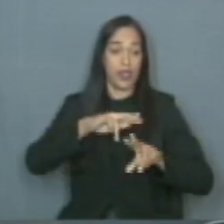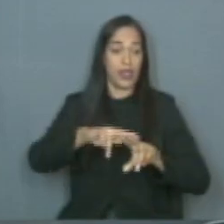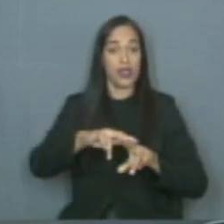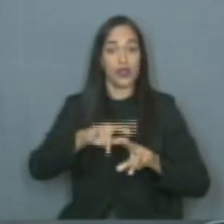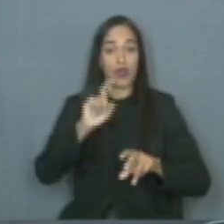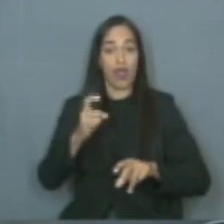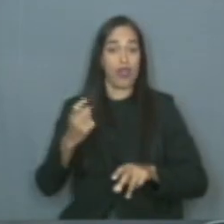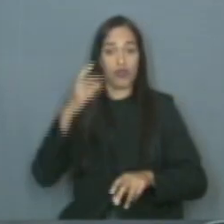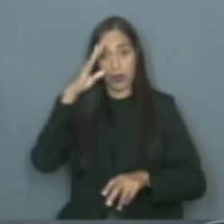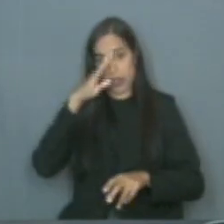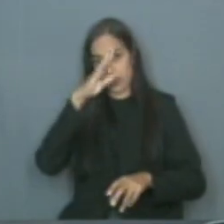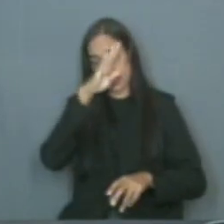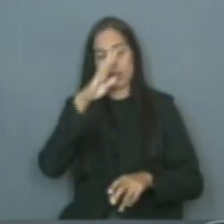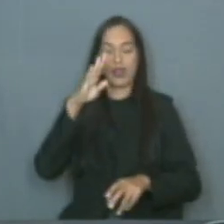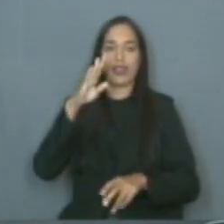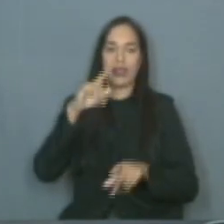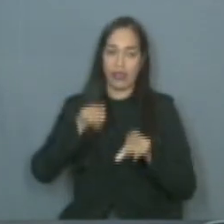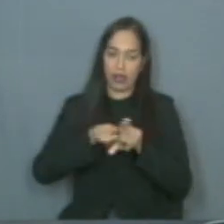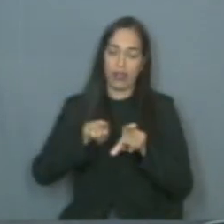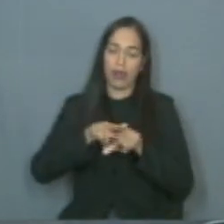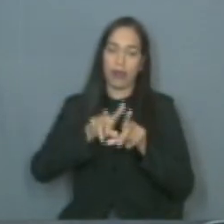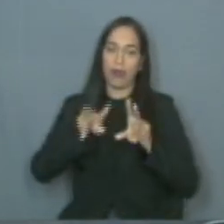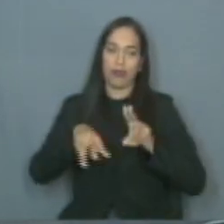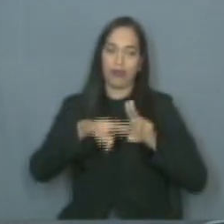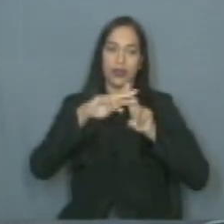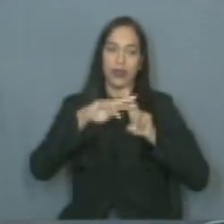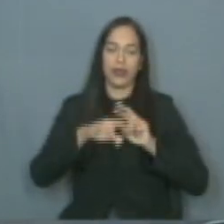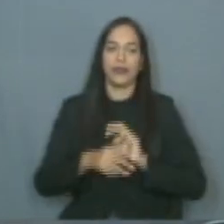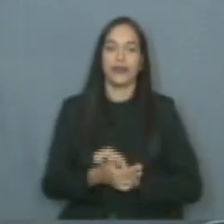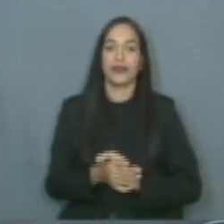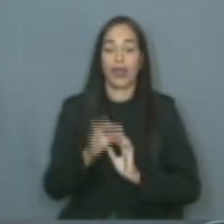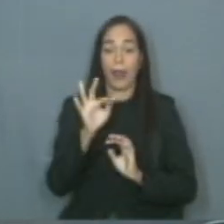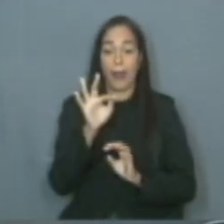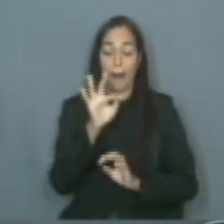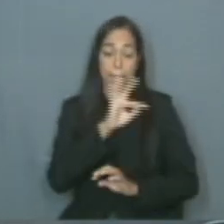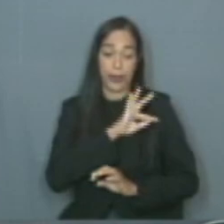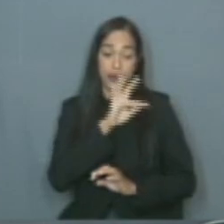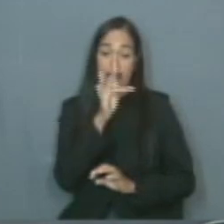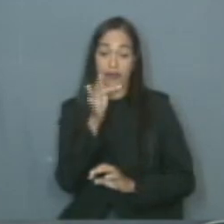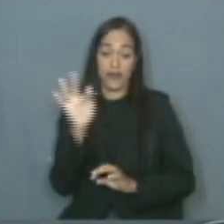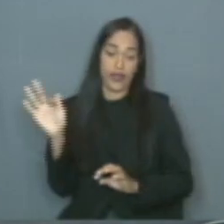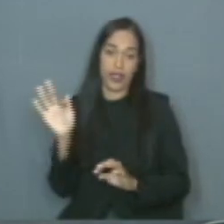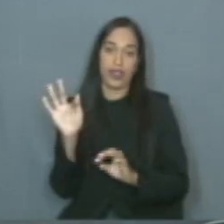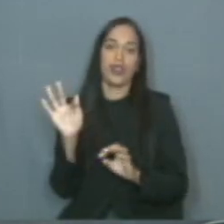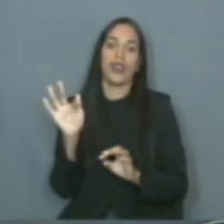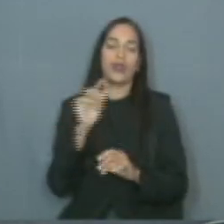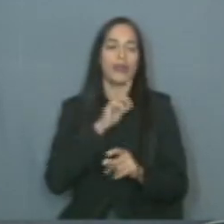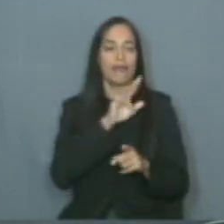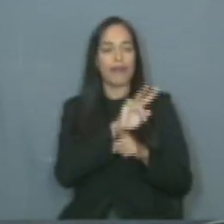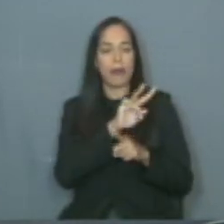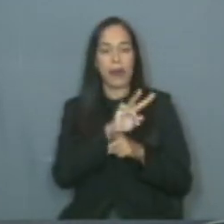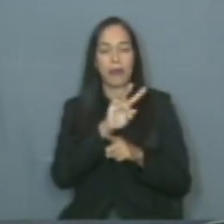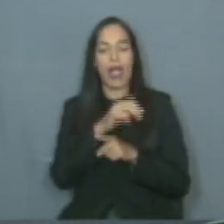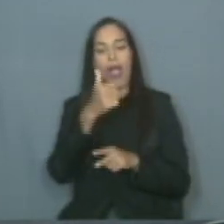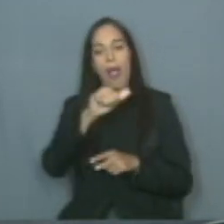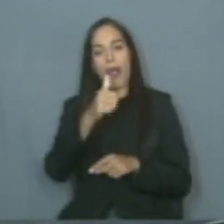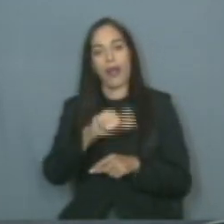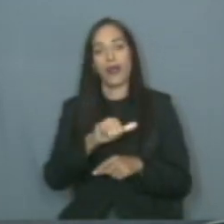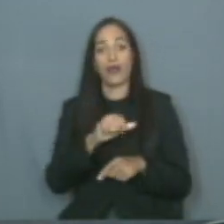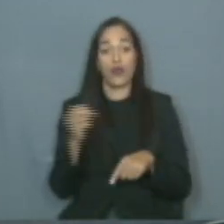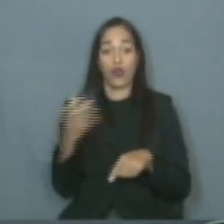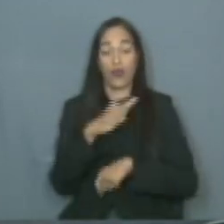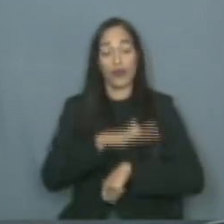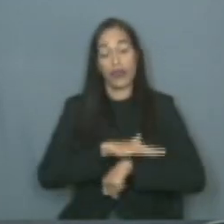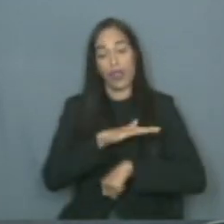que cometeu. Acho que a Polícia Federal está caminhando aí, o inquérito está sendo realizado, o sinal que a gente vive num novo